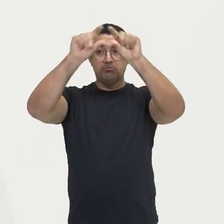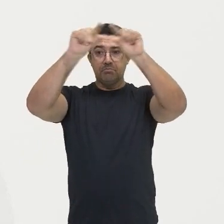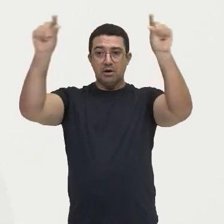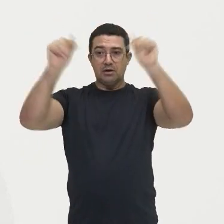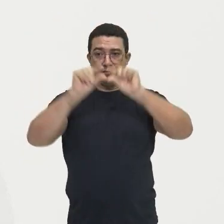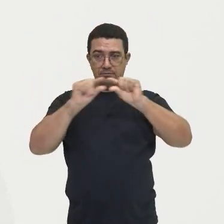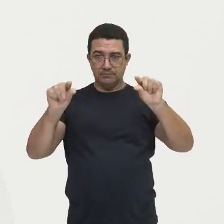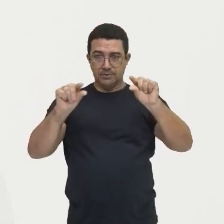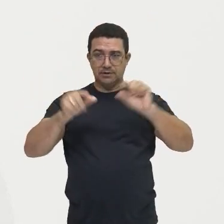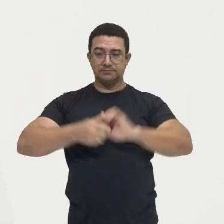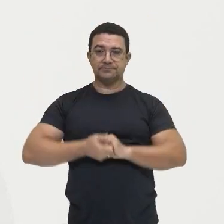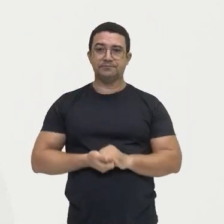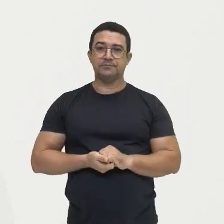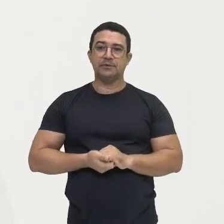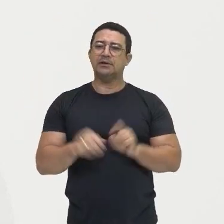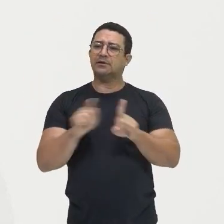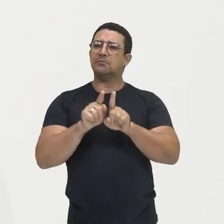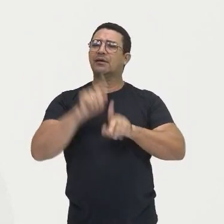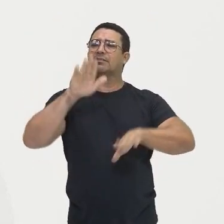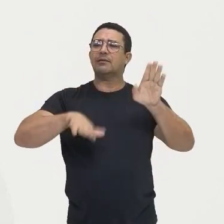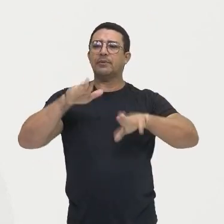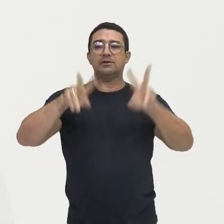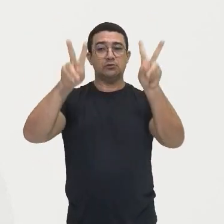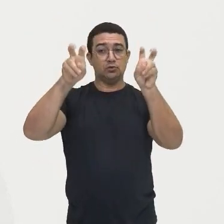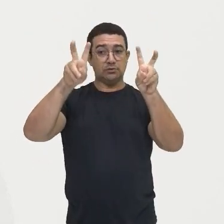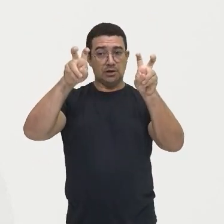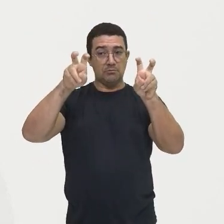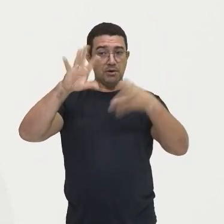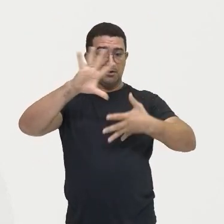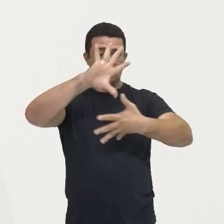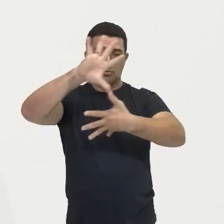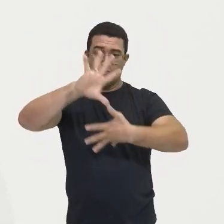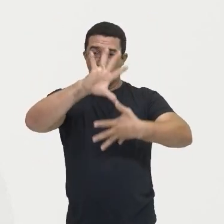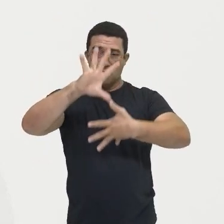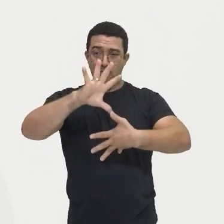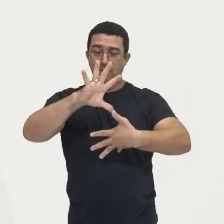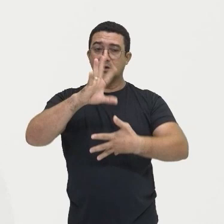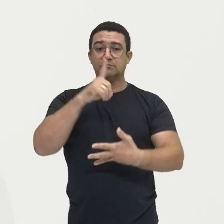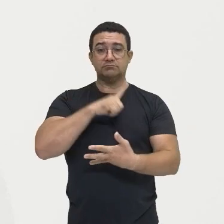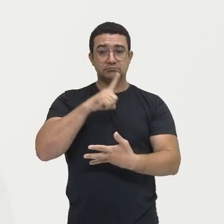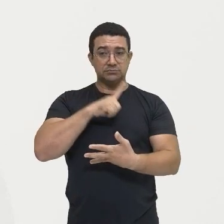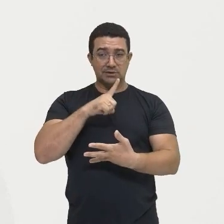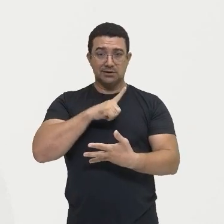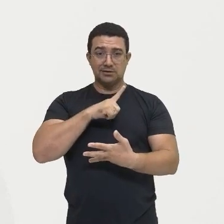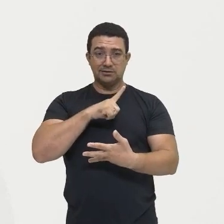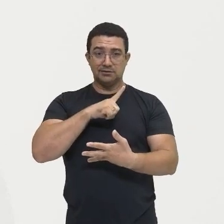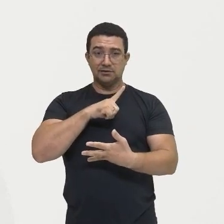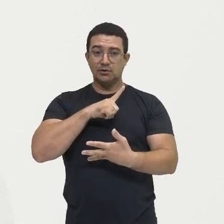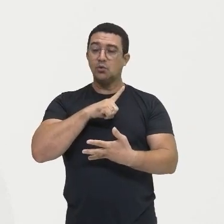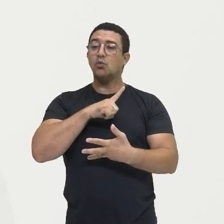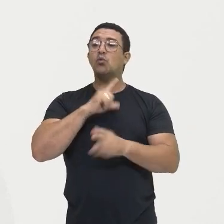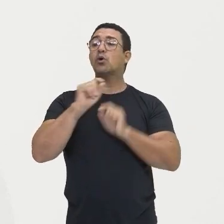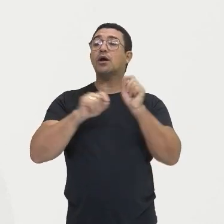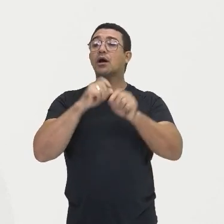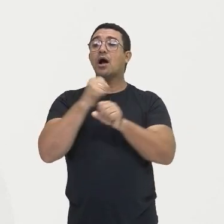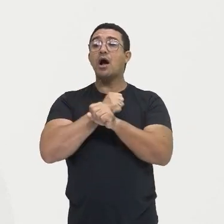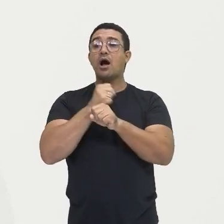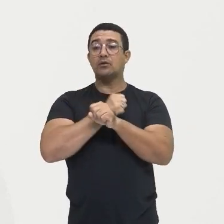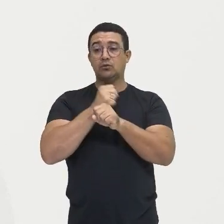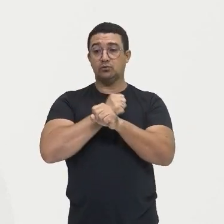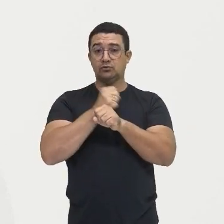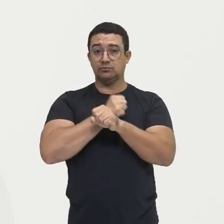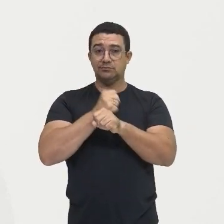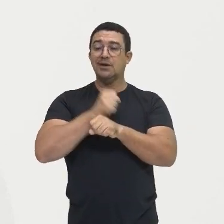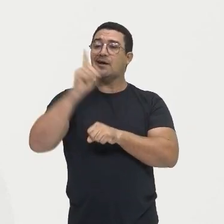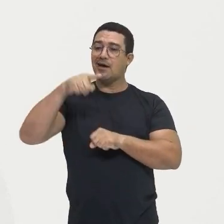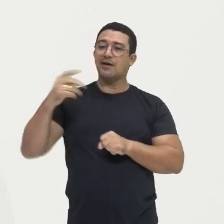que a depender do assunto tratado no mapa, a gente também vai ter um ano, tá certo? E esse ano, ele